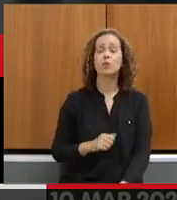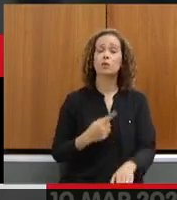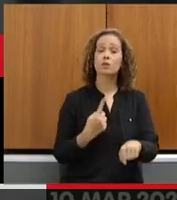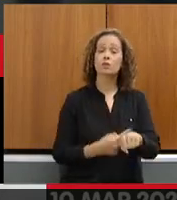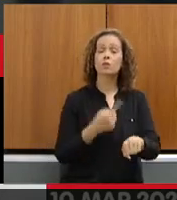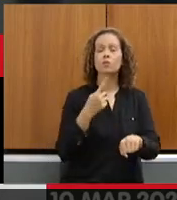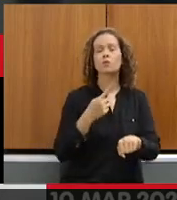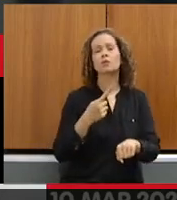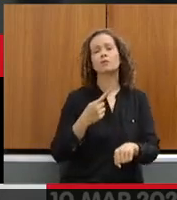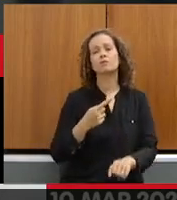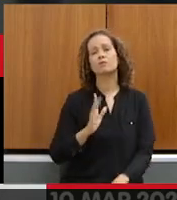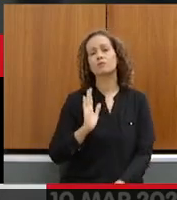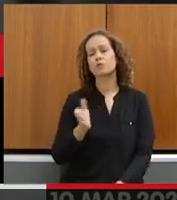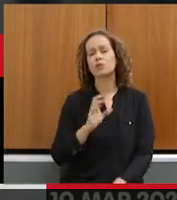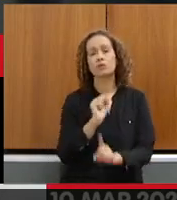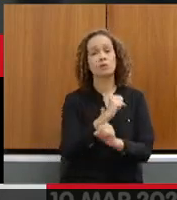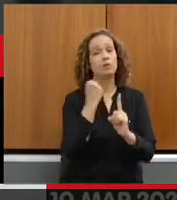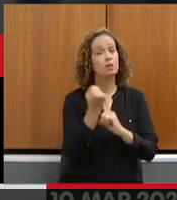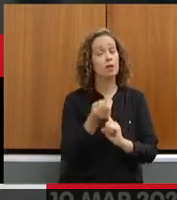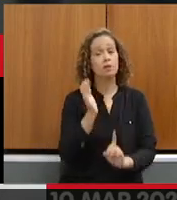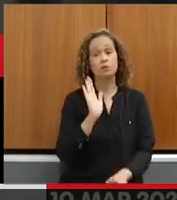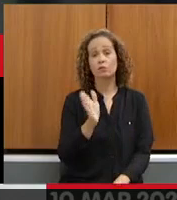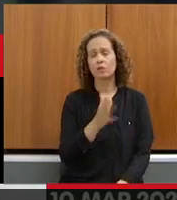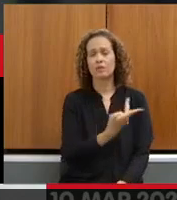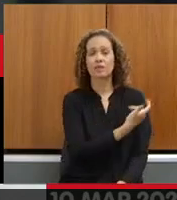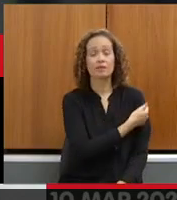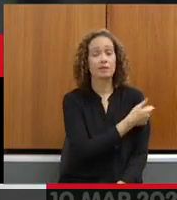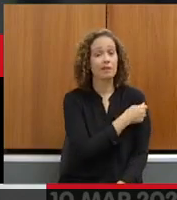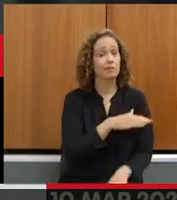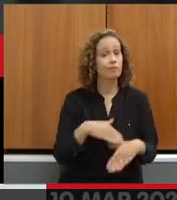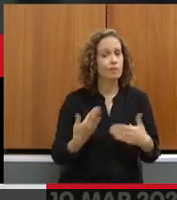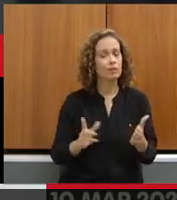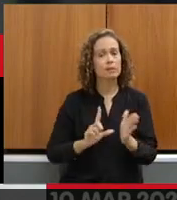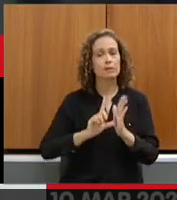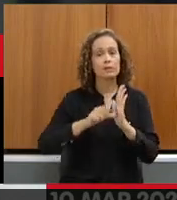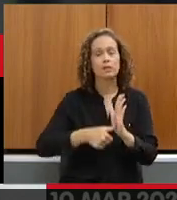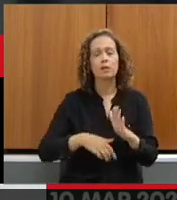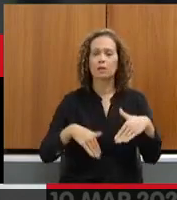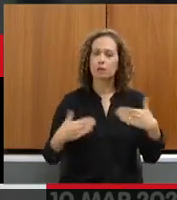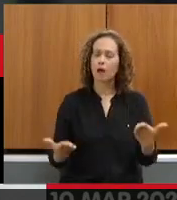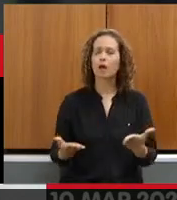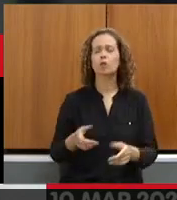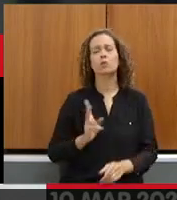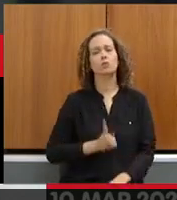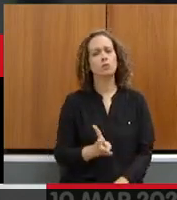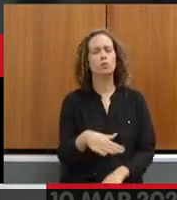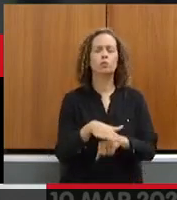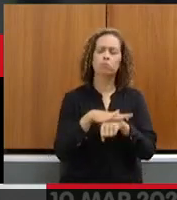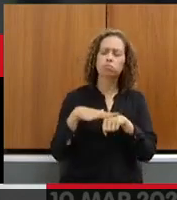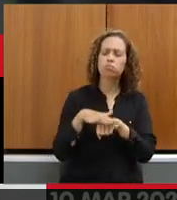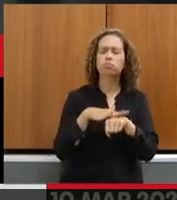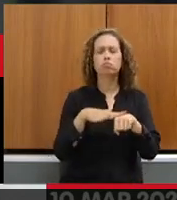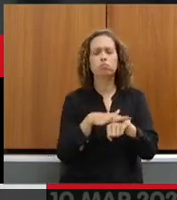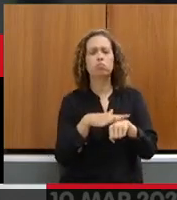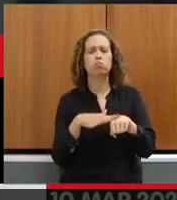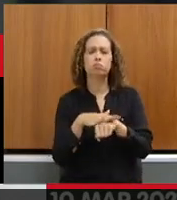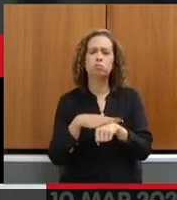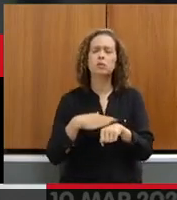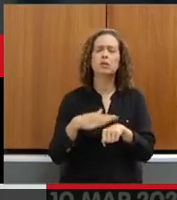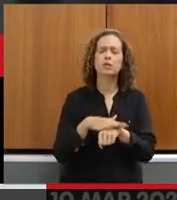que toda a sociedade teria sido vacinado então a gente continua negociando a gente está